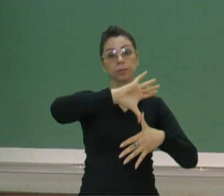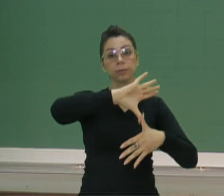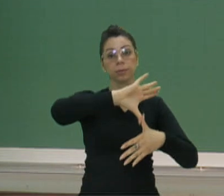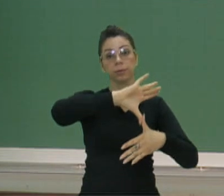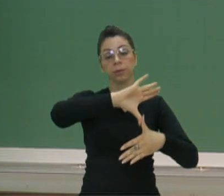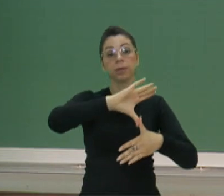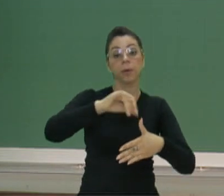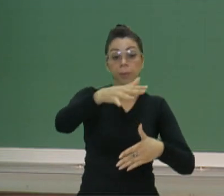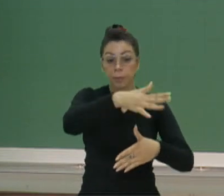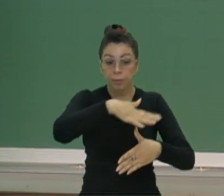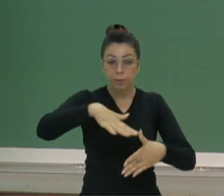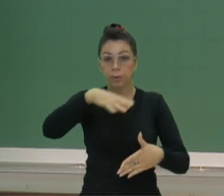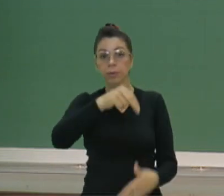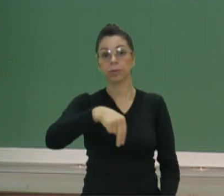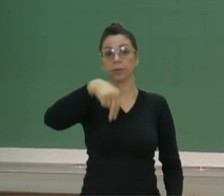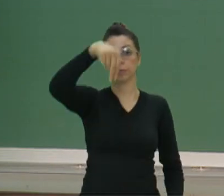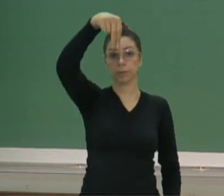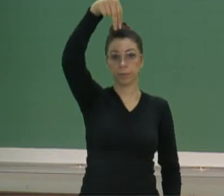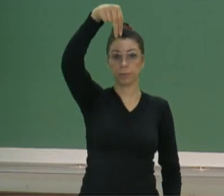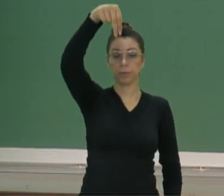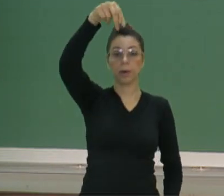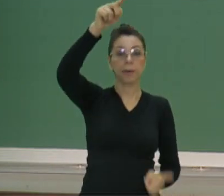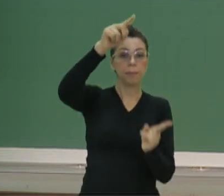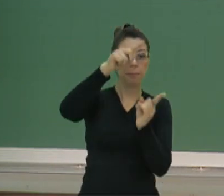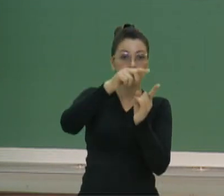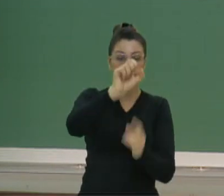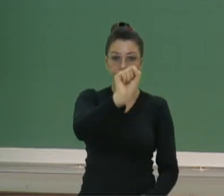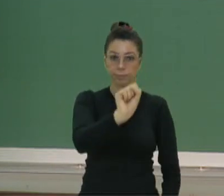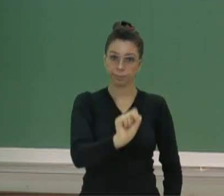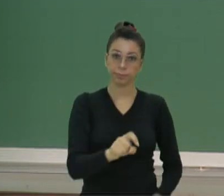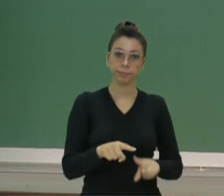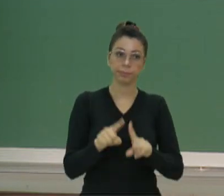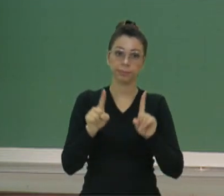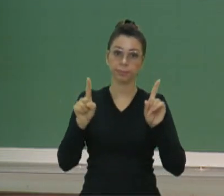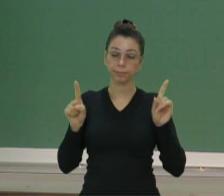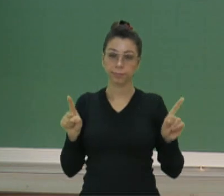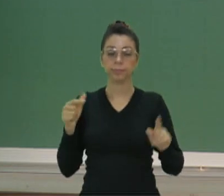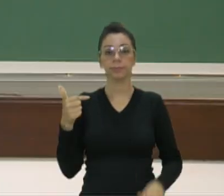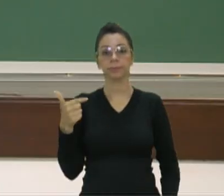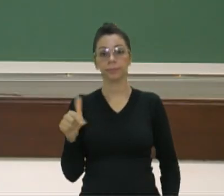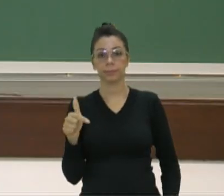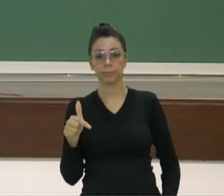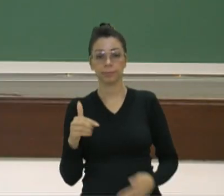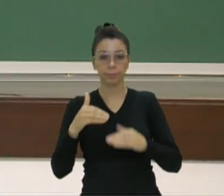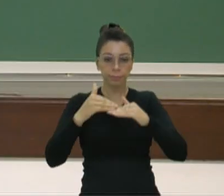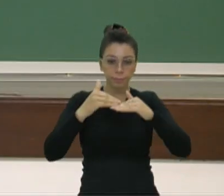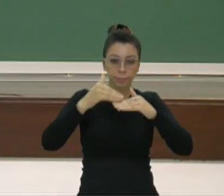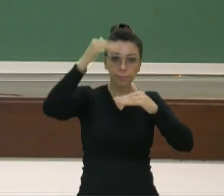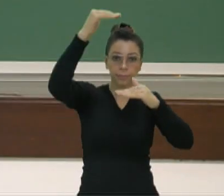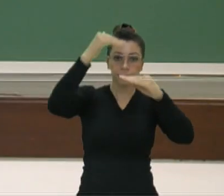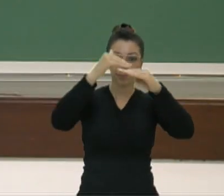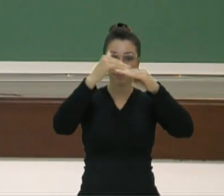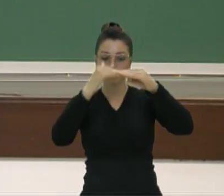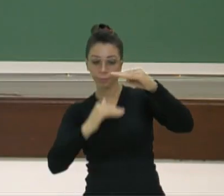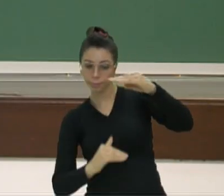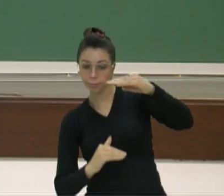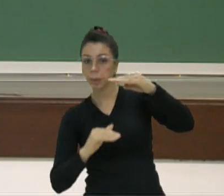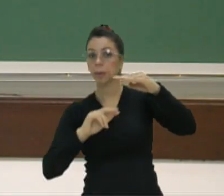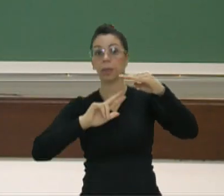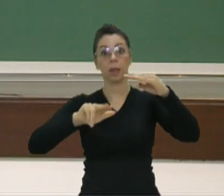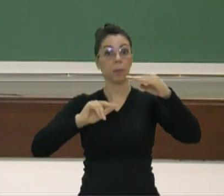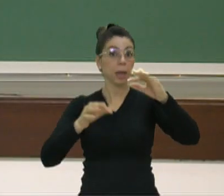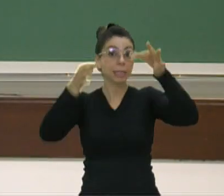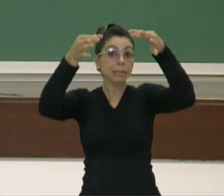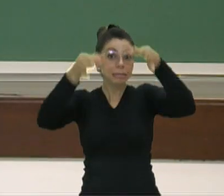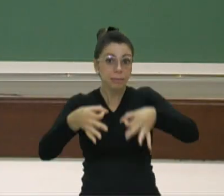parte do território está ao norte e uma menor ao sul. Mas não divide ao meio, como muitas pessoas falam